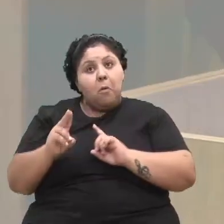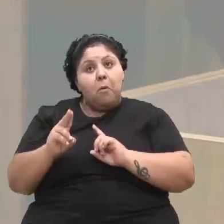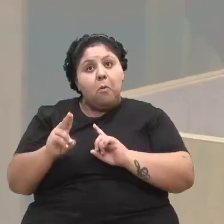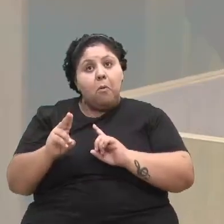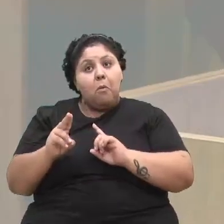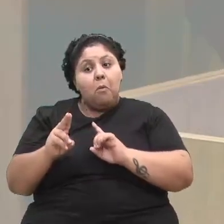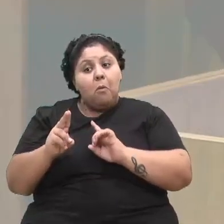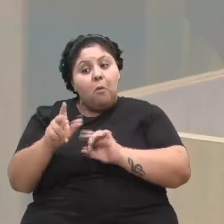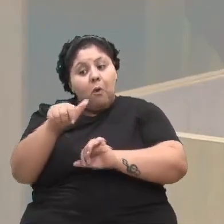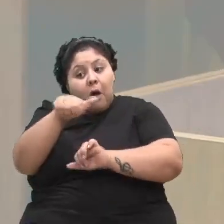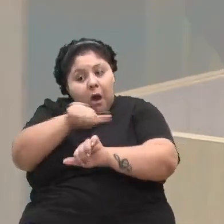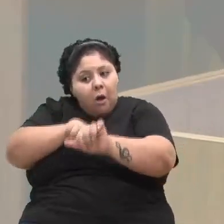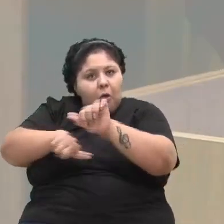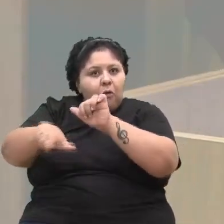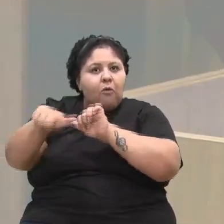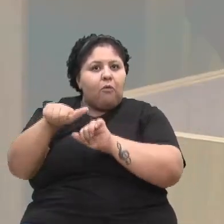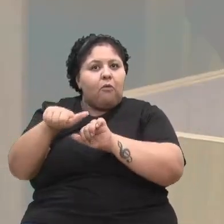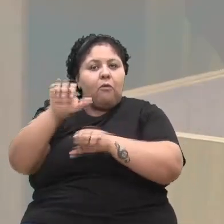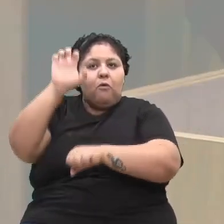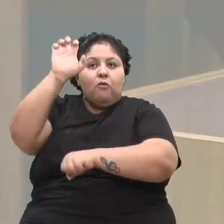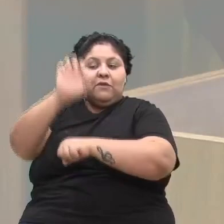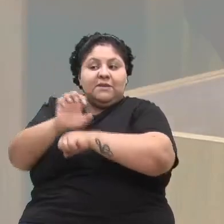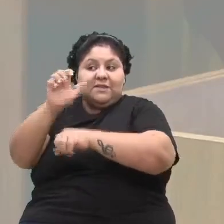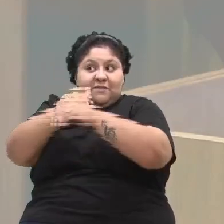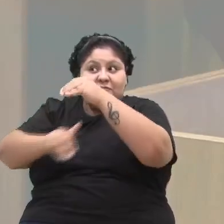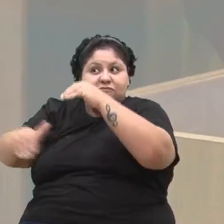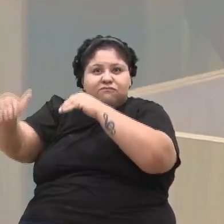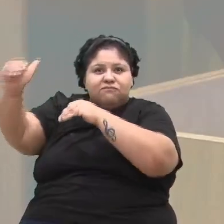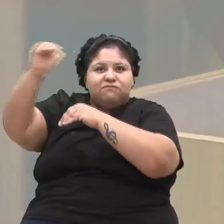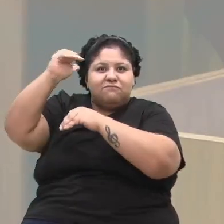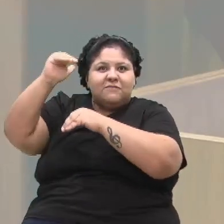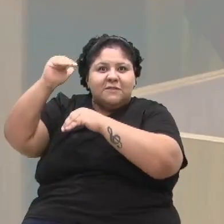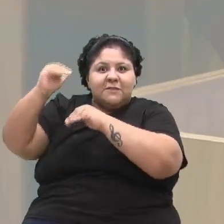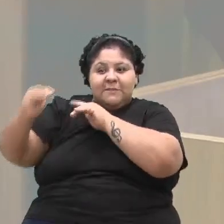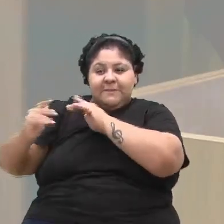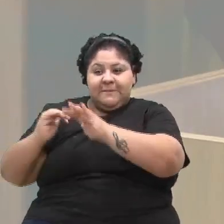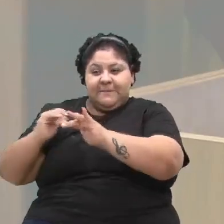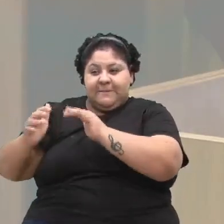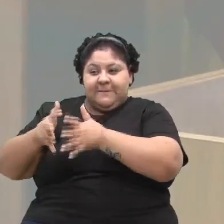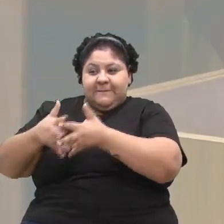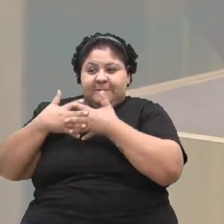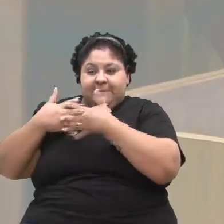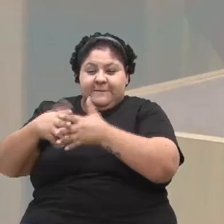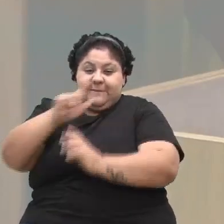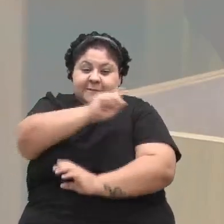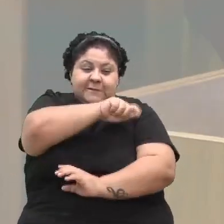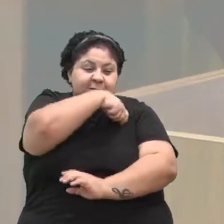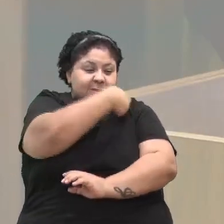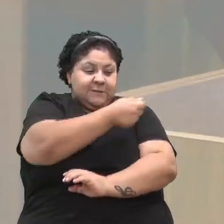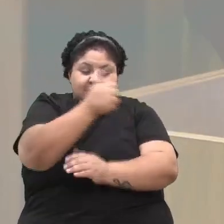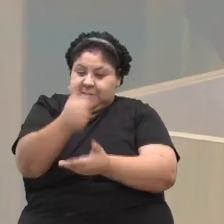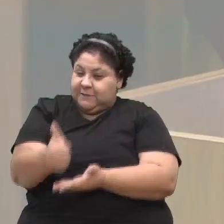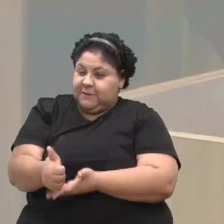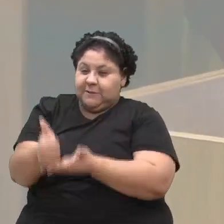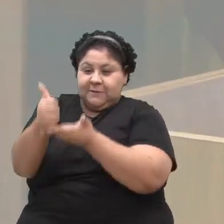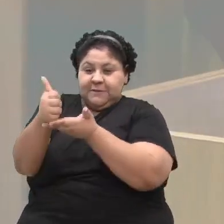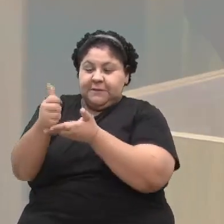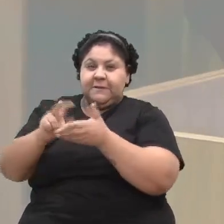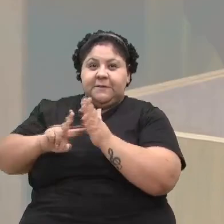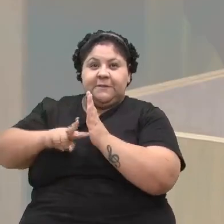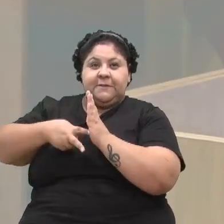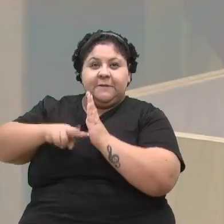inversa. O Estado máximo, o descontrole fiscal, apoio incondicional a sindicalismo,